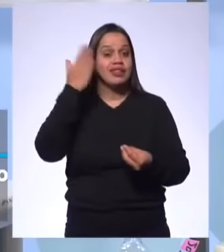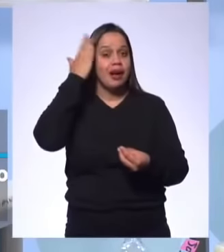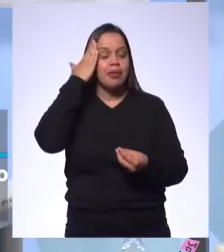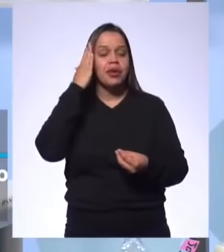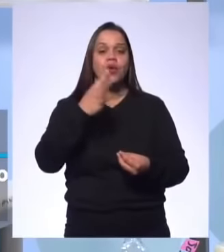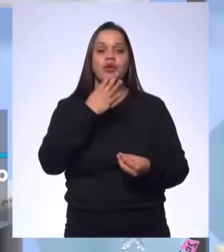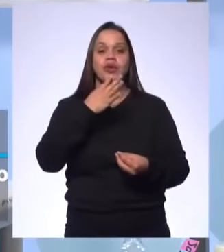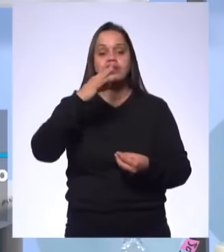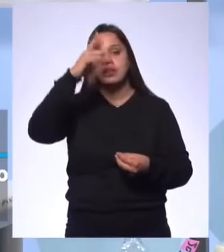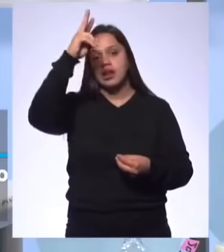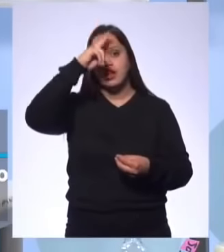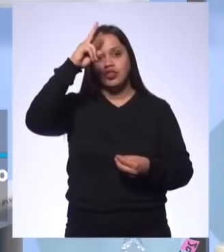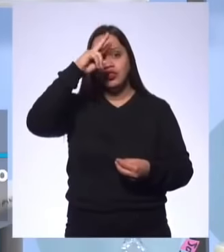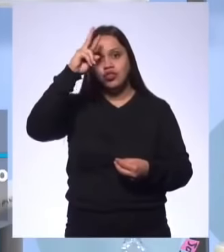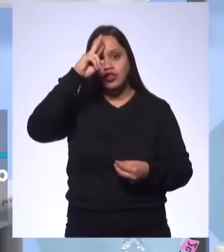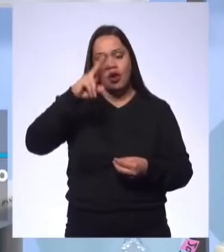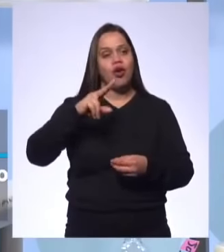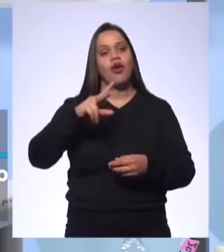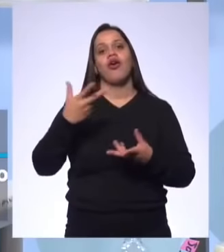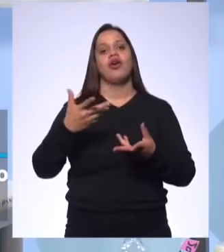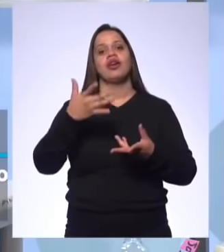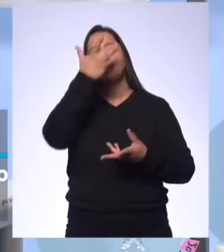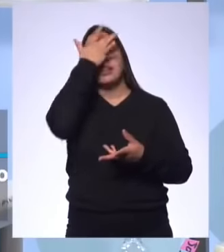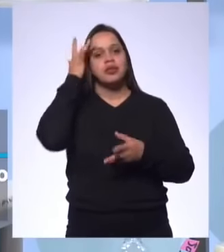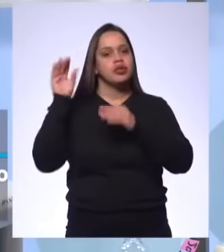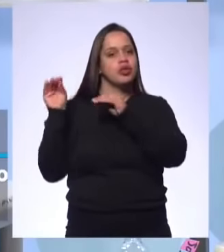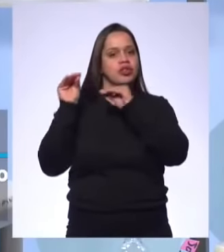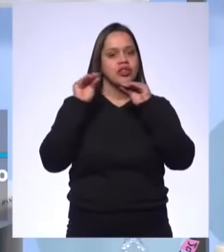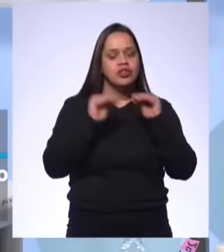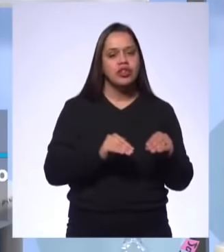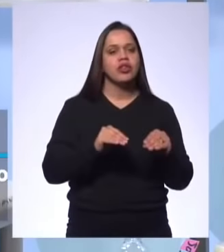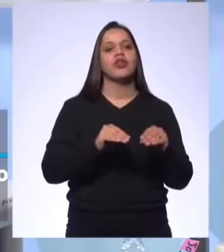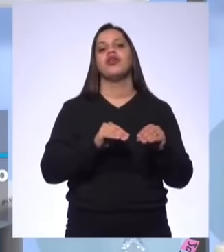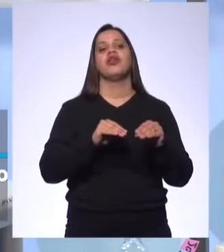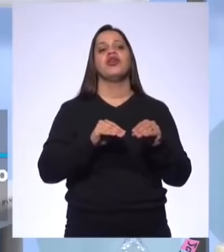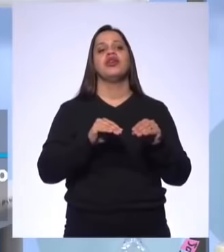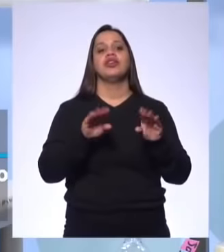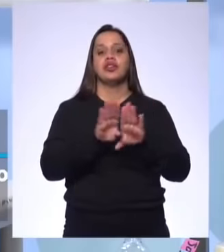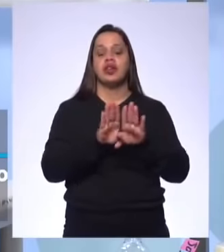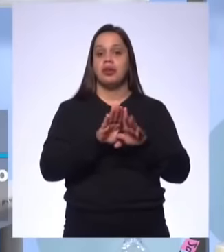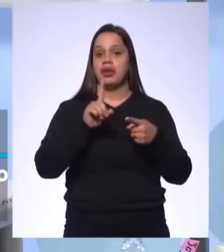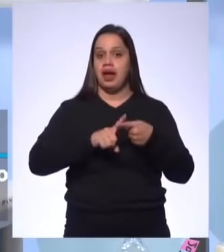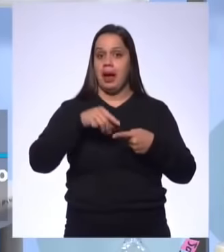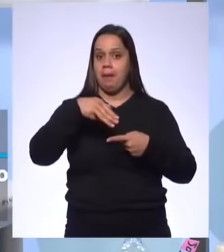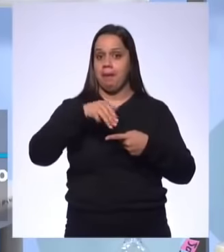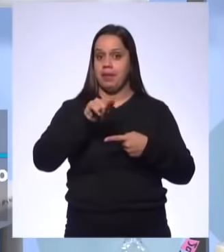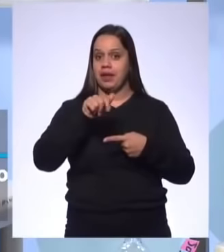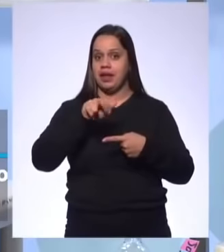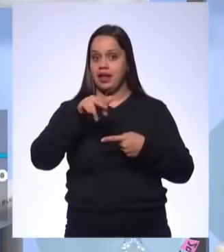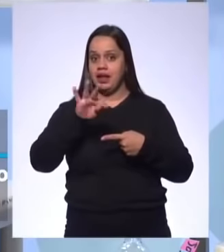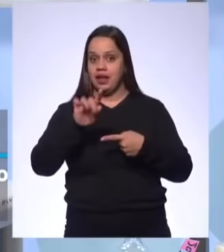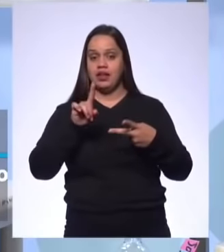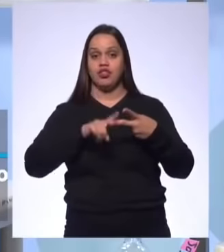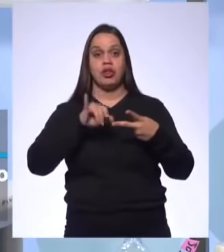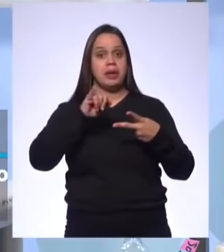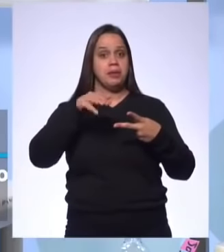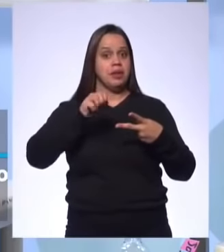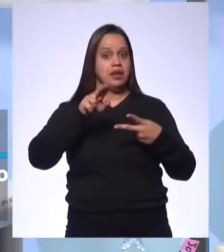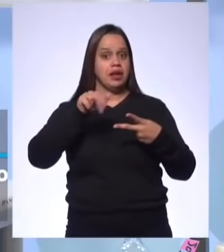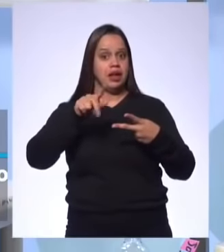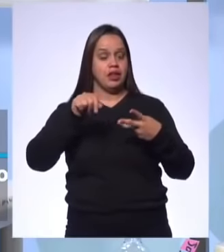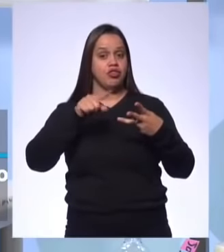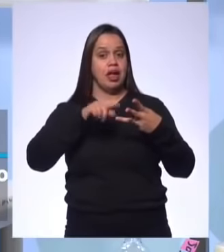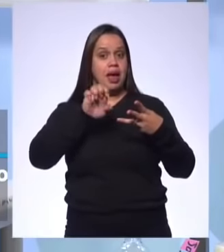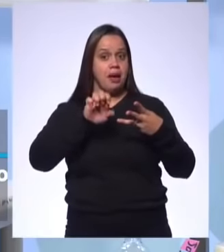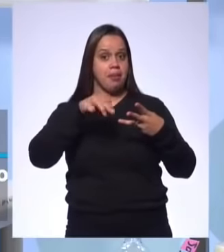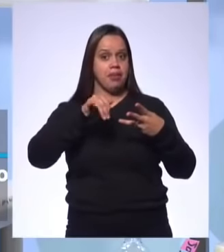daqueles povos que estão chegando, né, dos migrantes, dos imigrantes e emigrantes. Falaremos disso em uma outra aula, está bem?